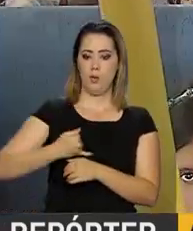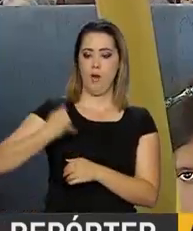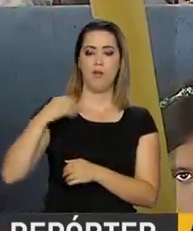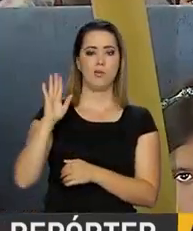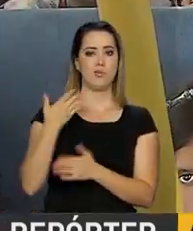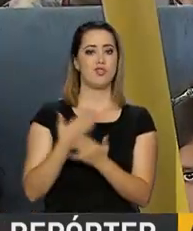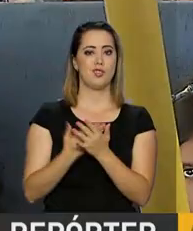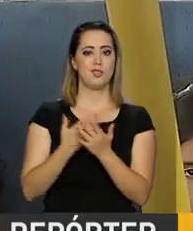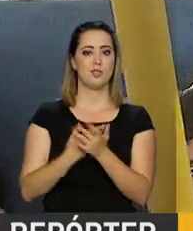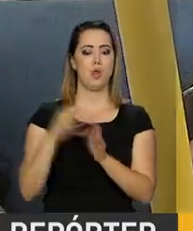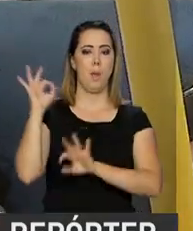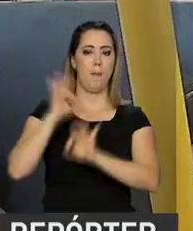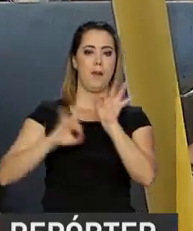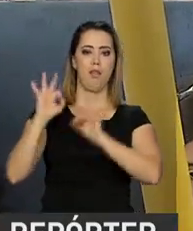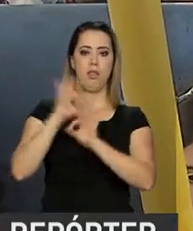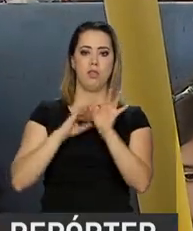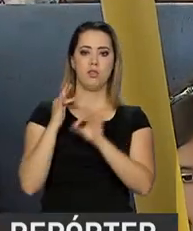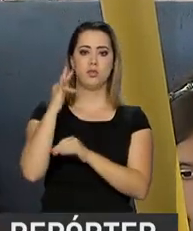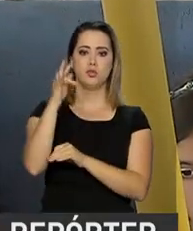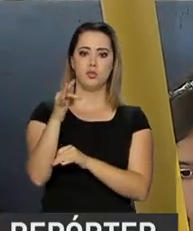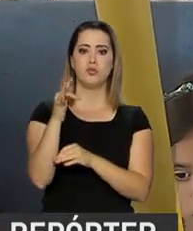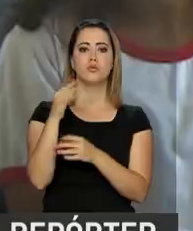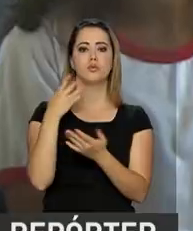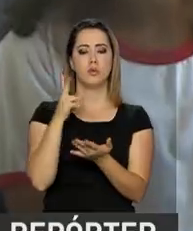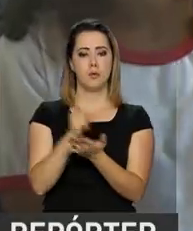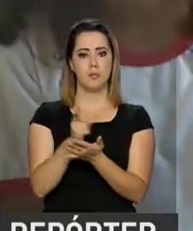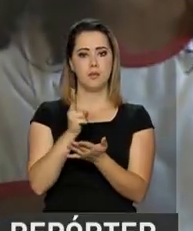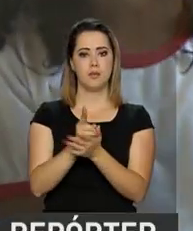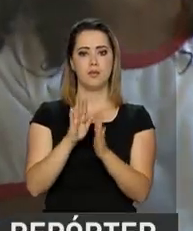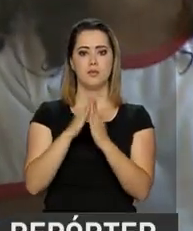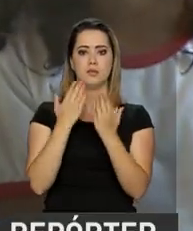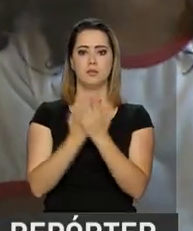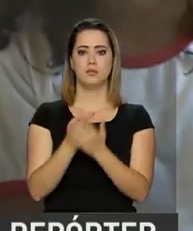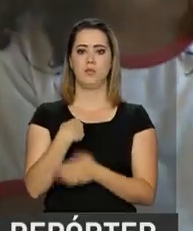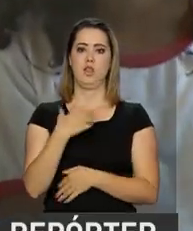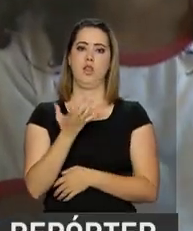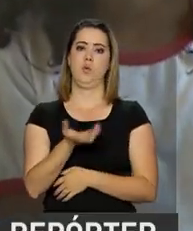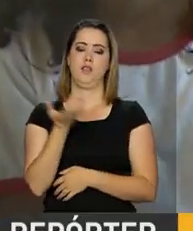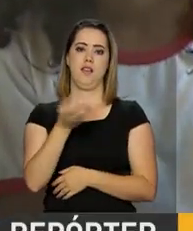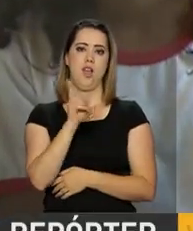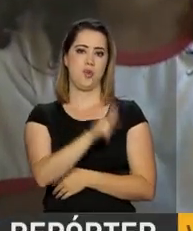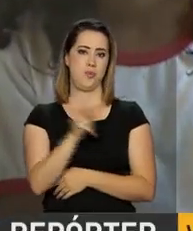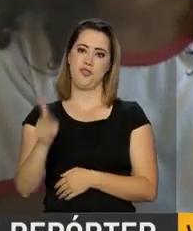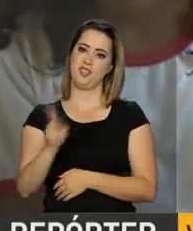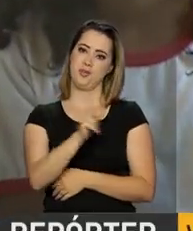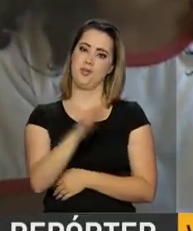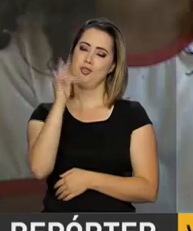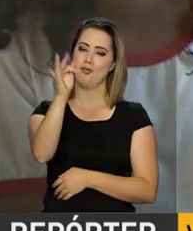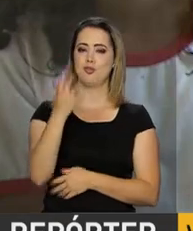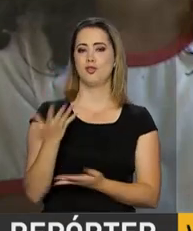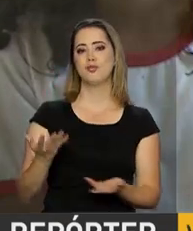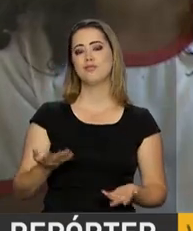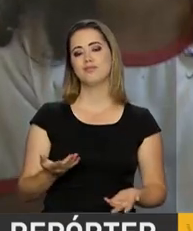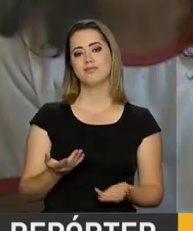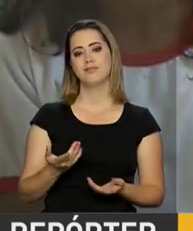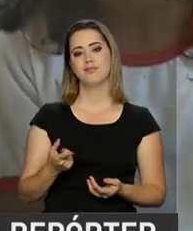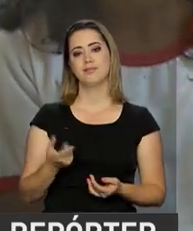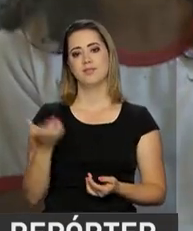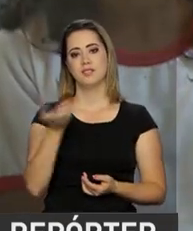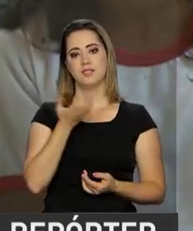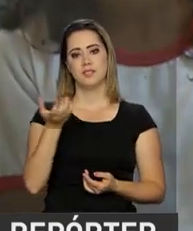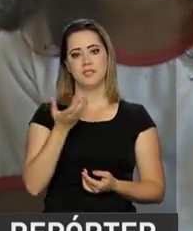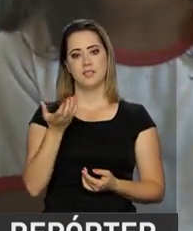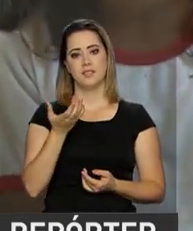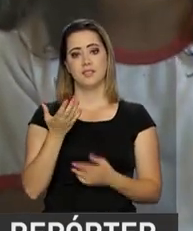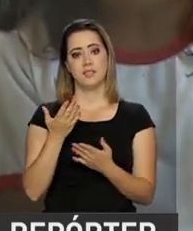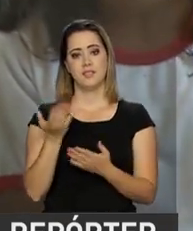idade e tem planos de continuar na mesma escola eu quero ser professora e eu quero